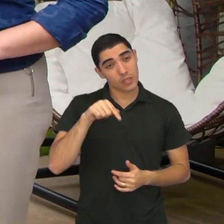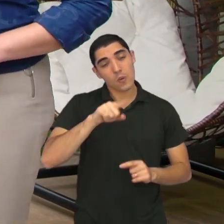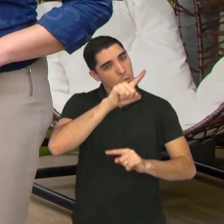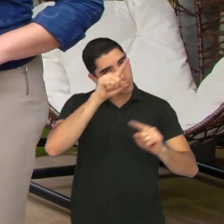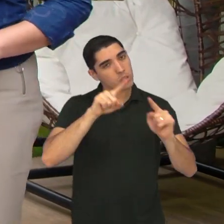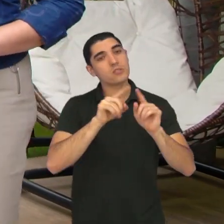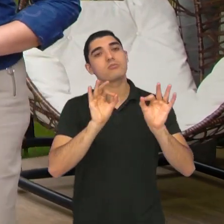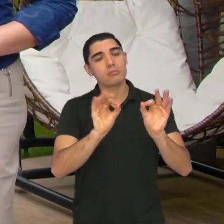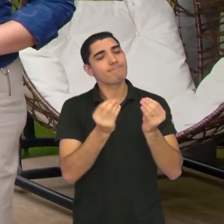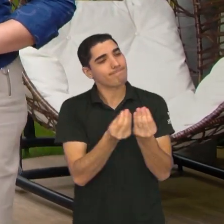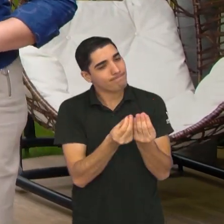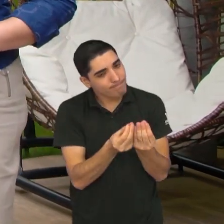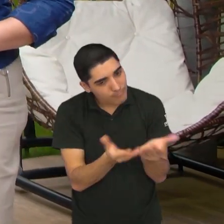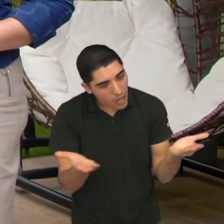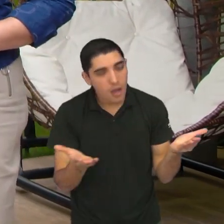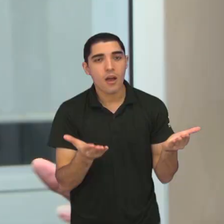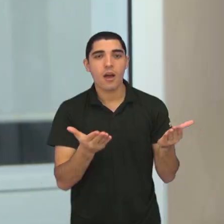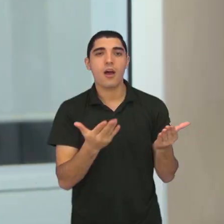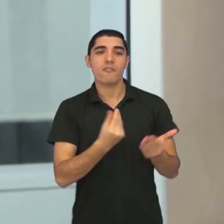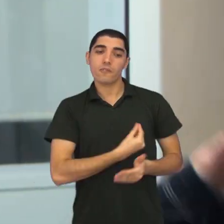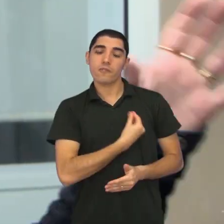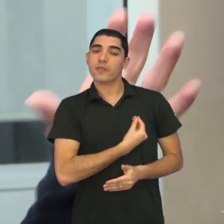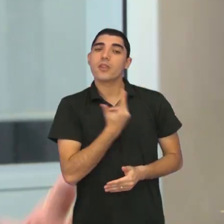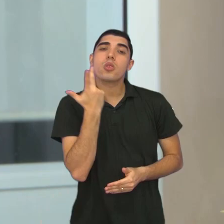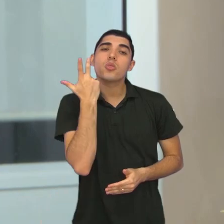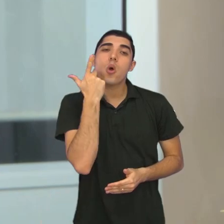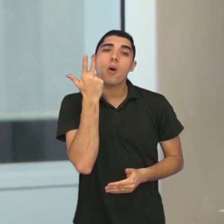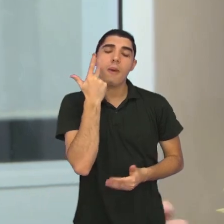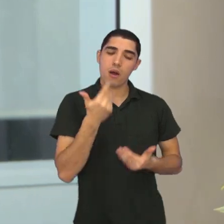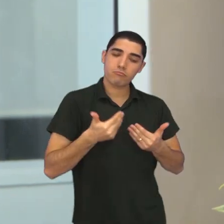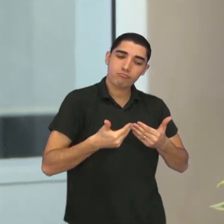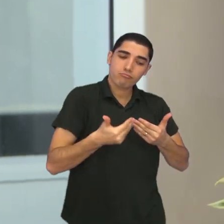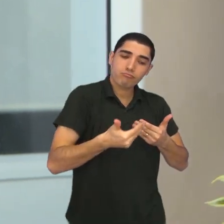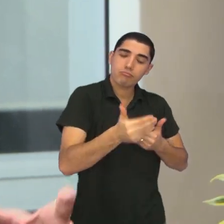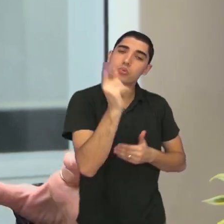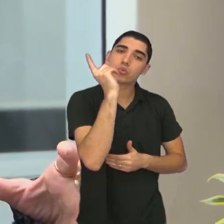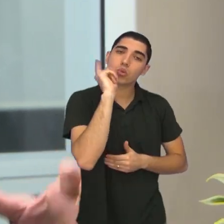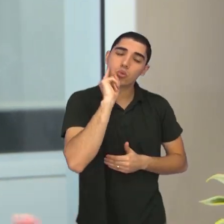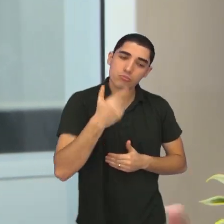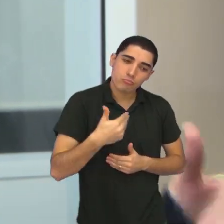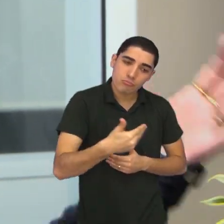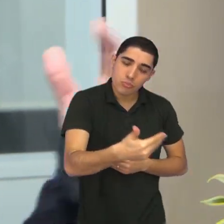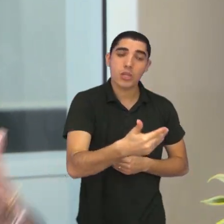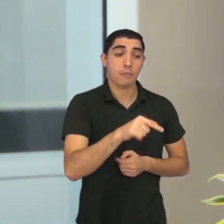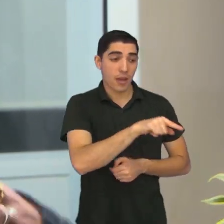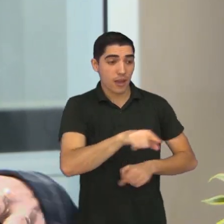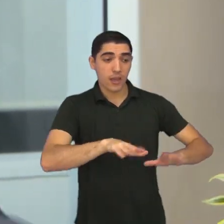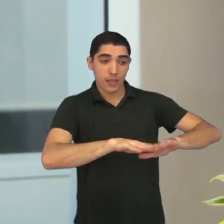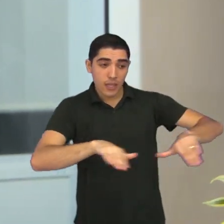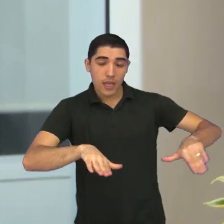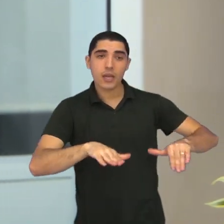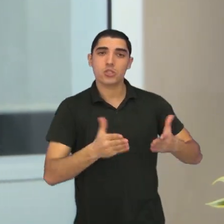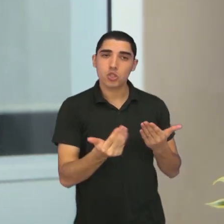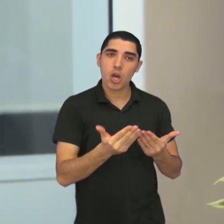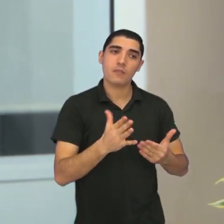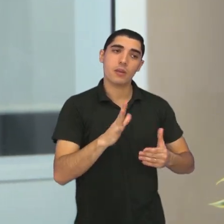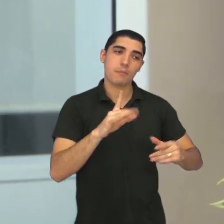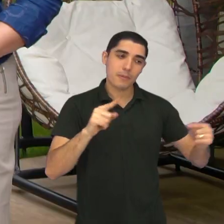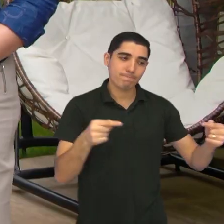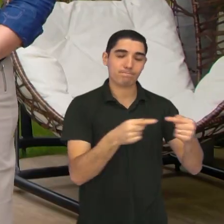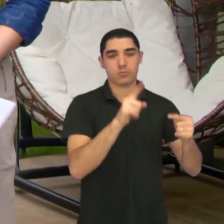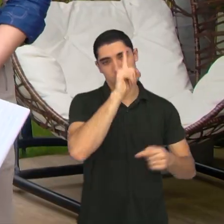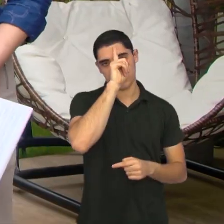Então a ideia é essa, né? Trazer um pouquinho da normalidade do dia a dia, né, da criança e jovem para dentro do